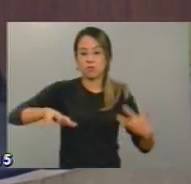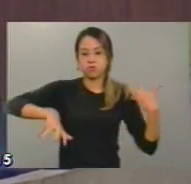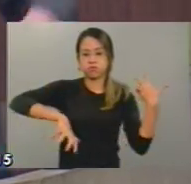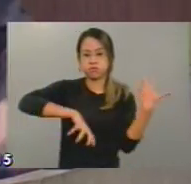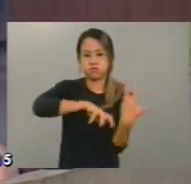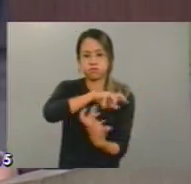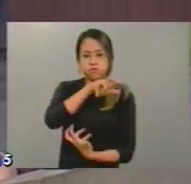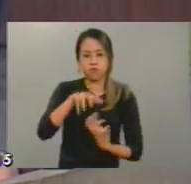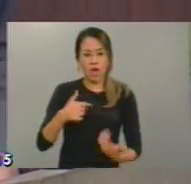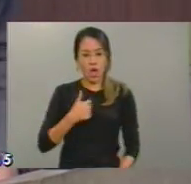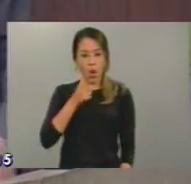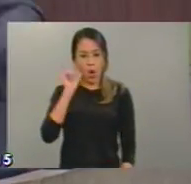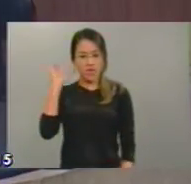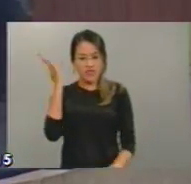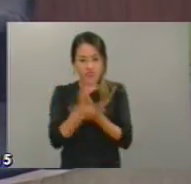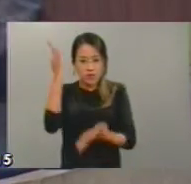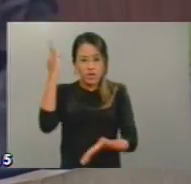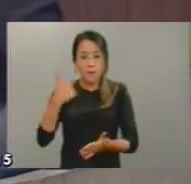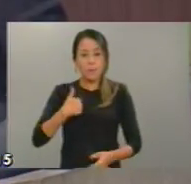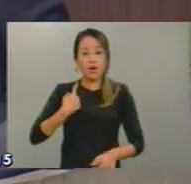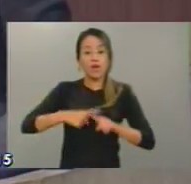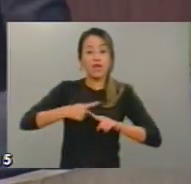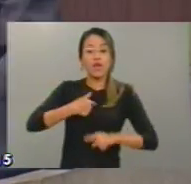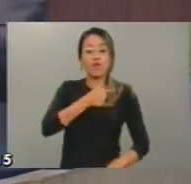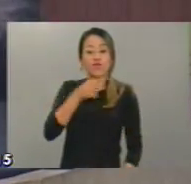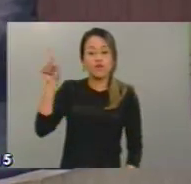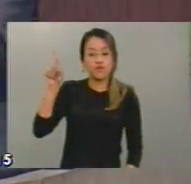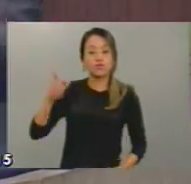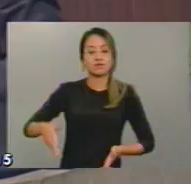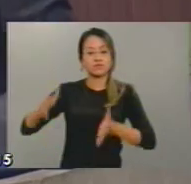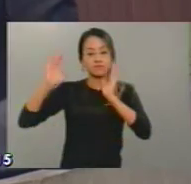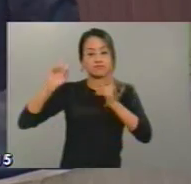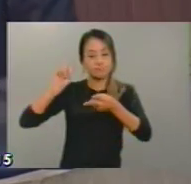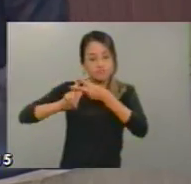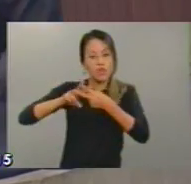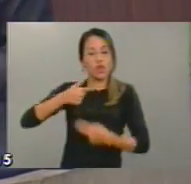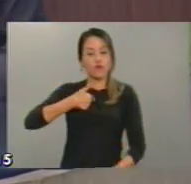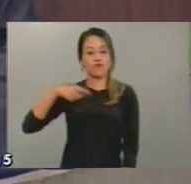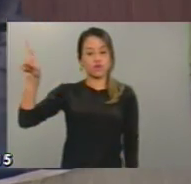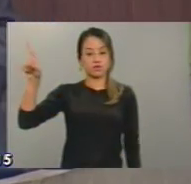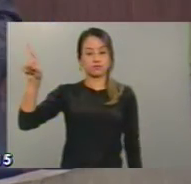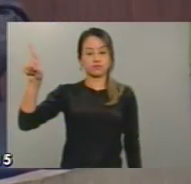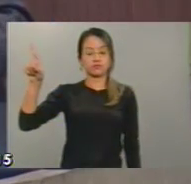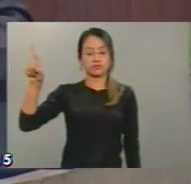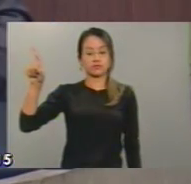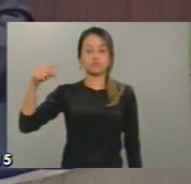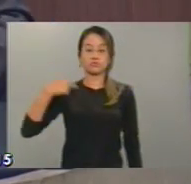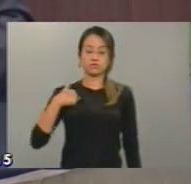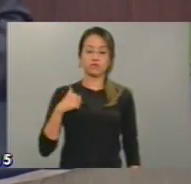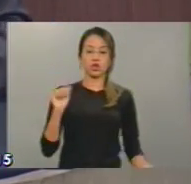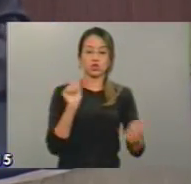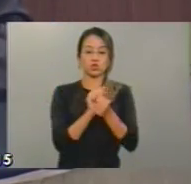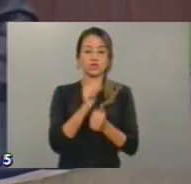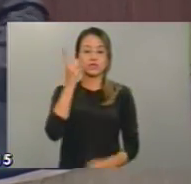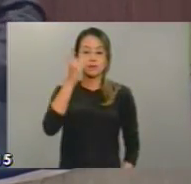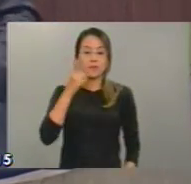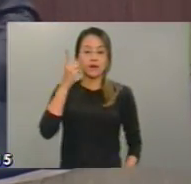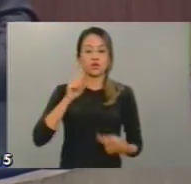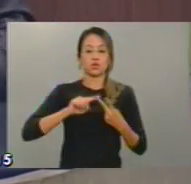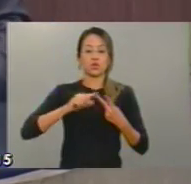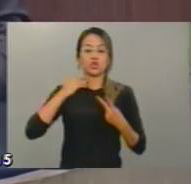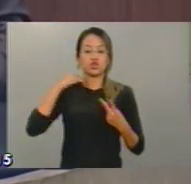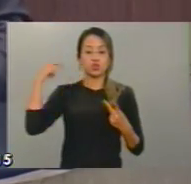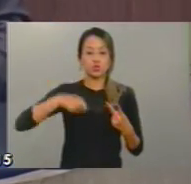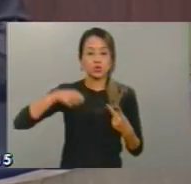no presídio. Porque eu, a desembargadora Vilalba, o juiz Clístenes,